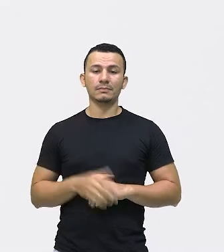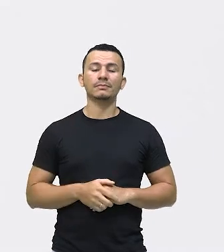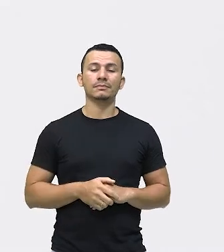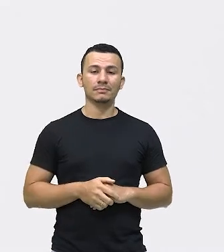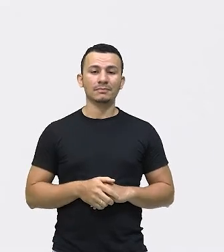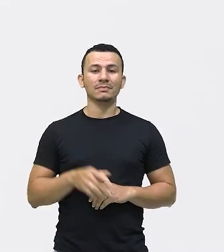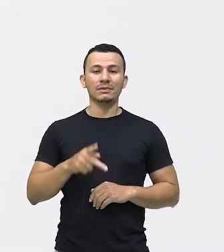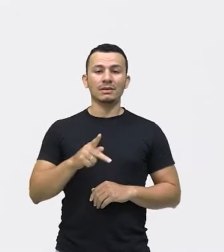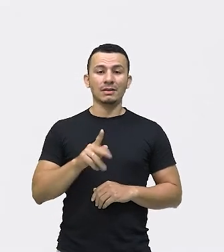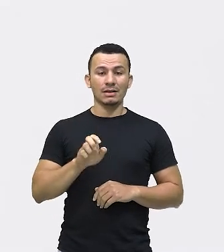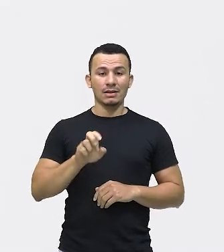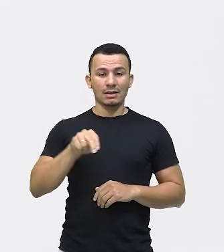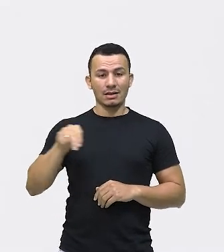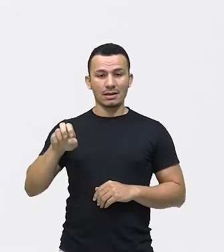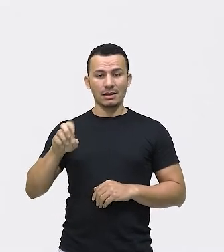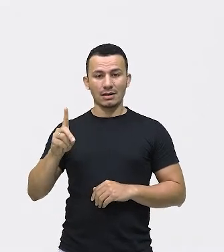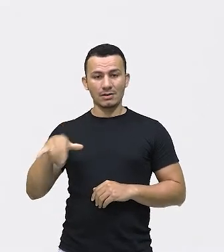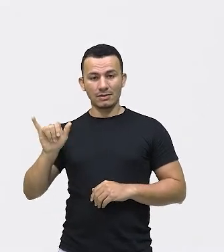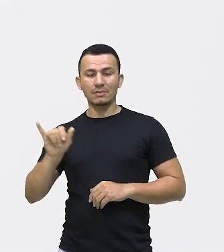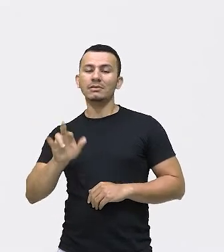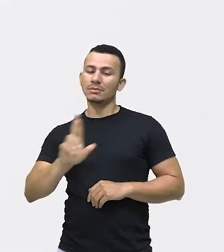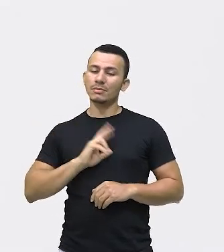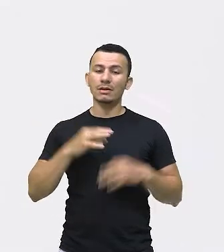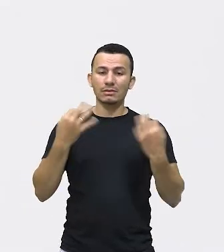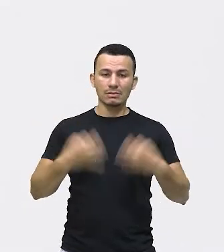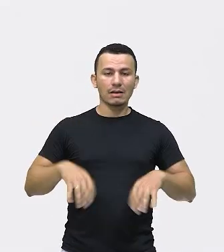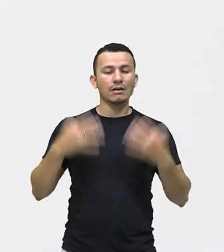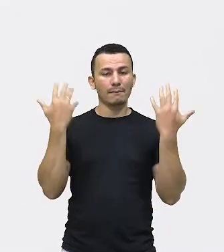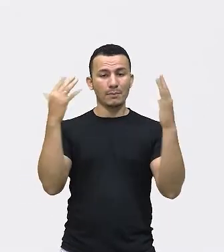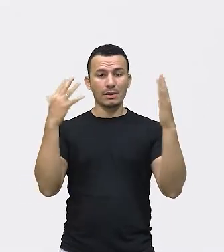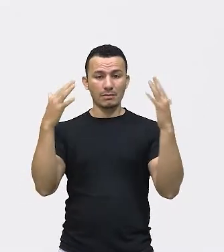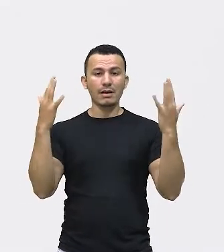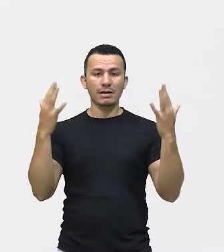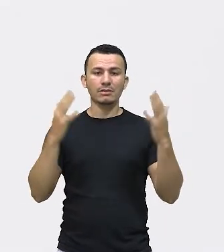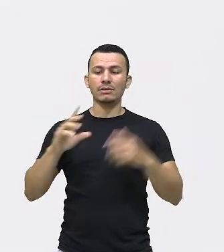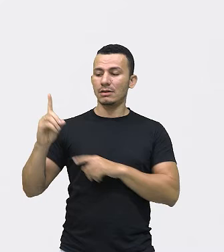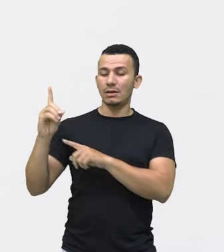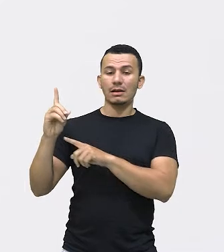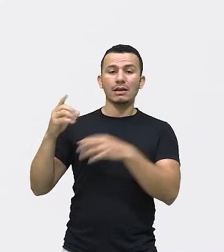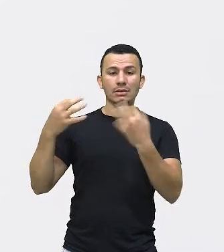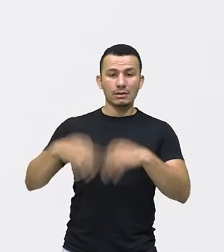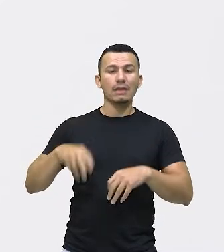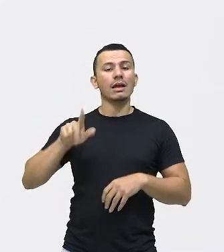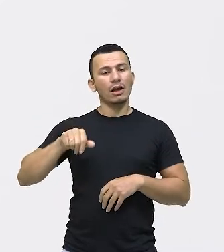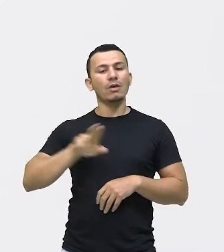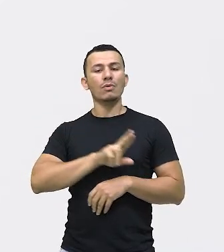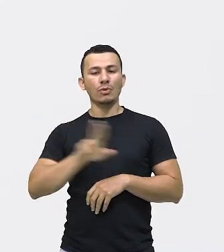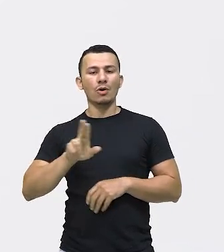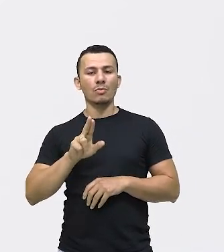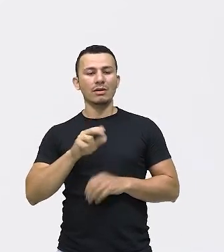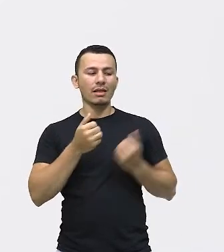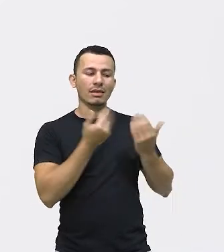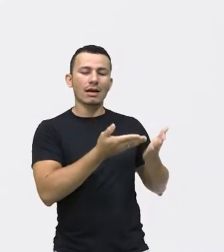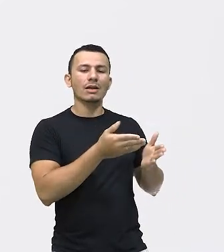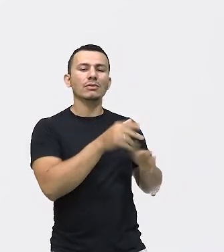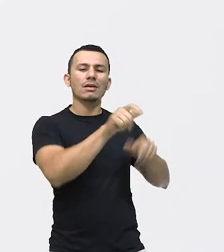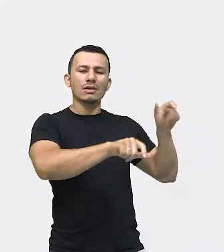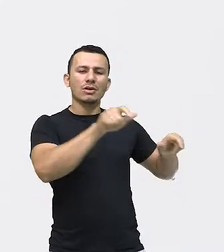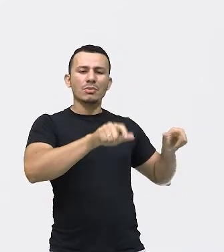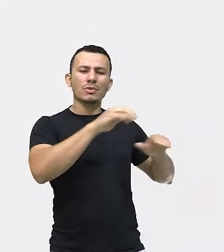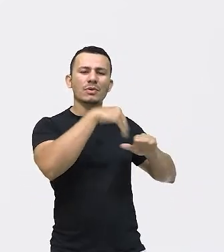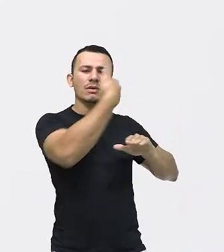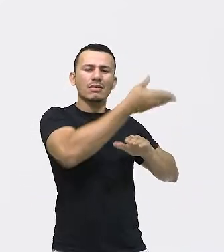Kennedy acertou, meus parabéns. É a letra D. Metecos. Este era o nome dado